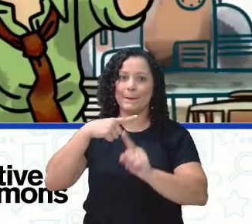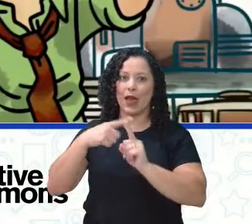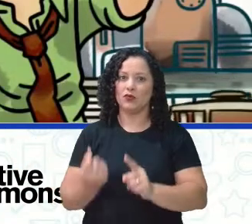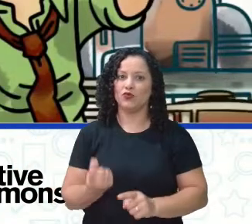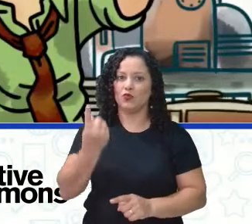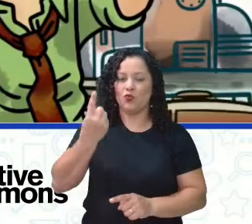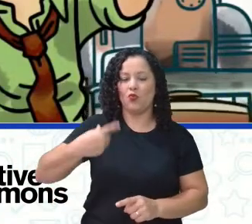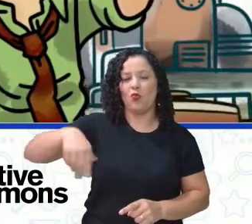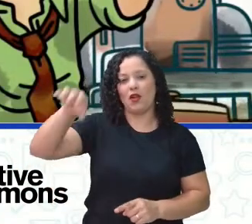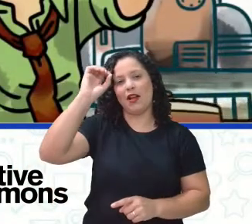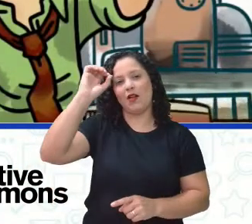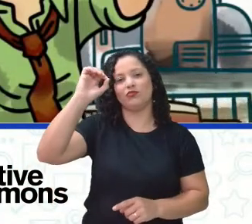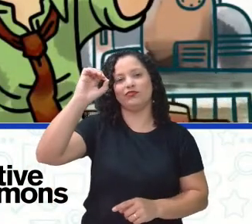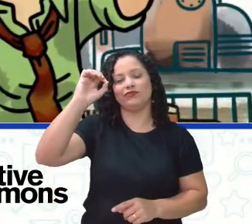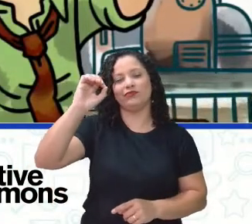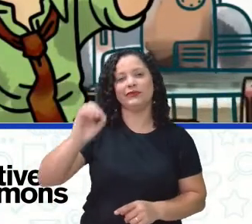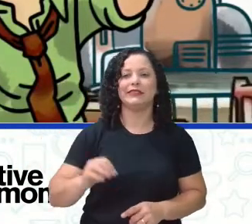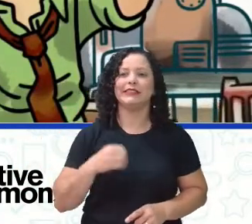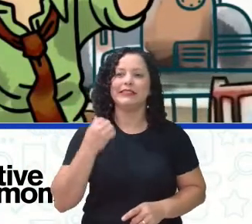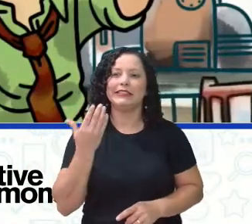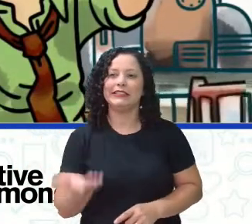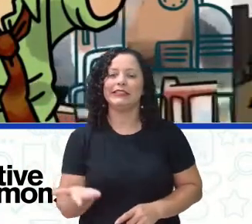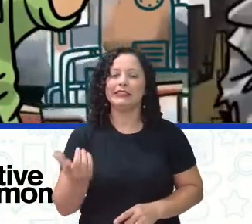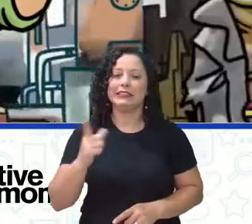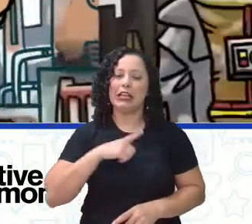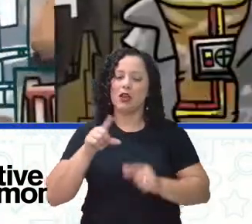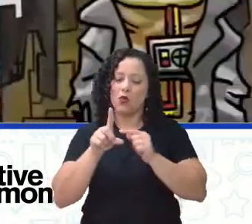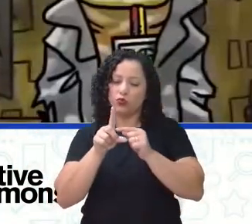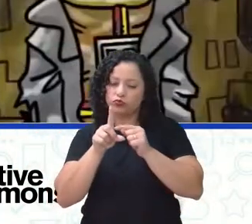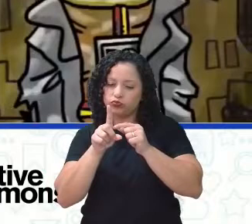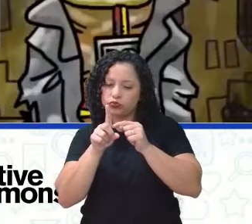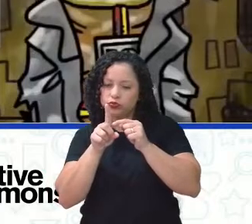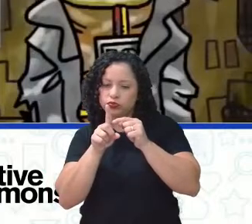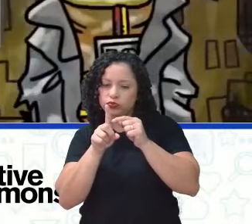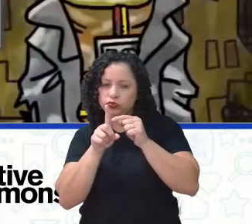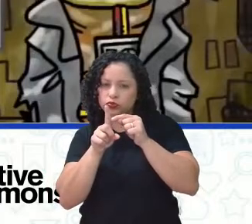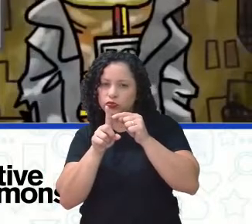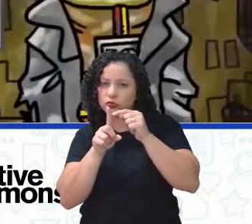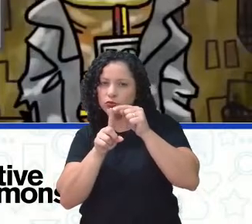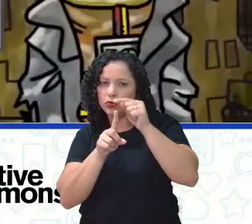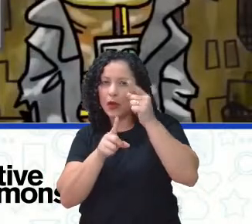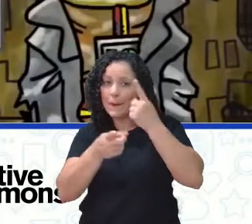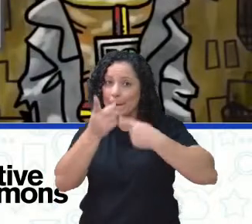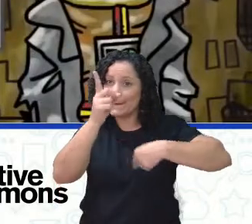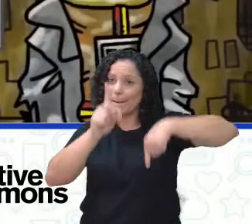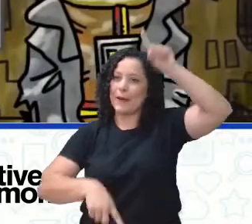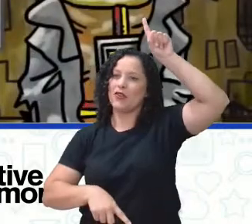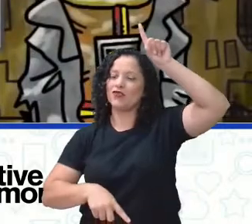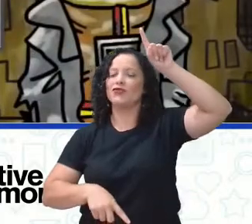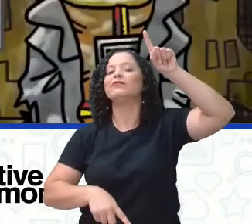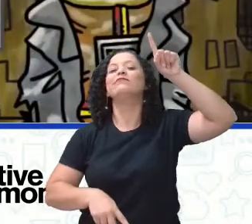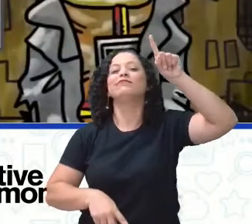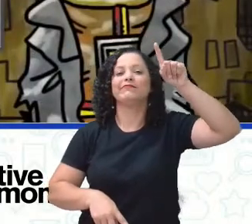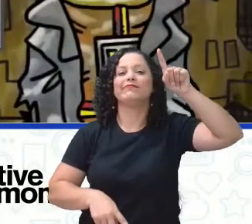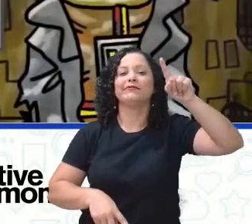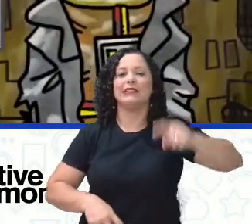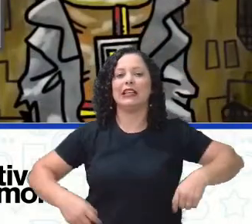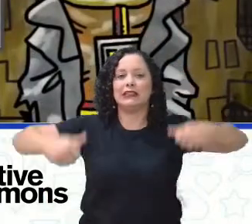Celsius. No ritmo atual, as previsões são de que a temperatura do planeta possa aumentar em 4 graus Celsius